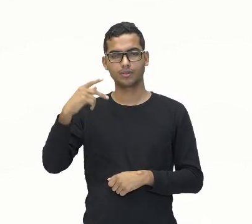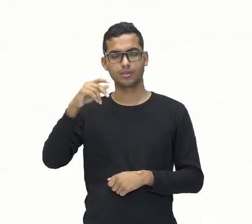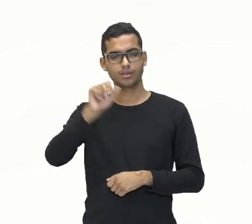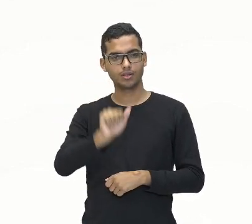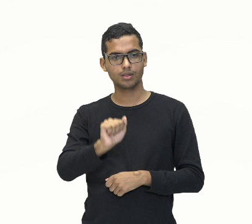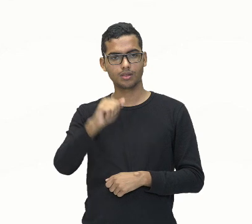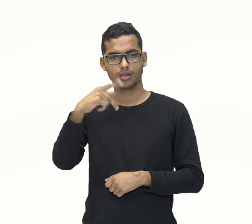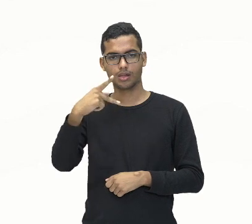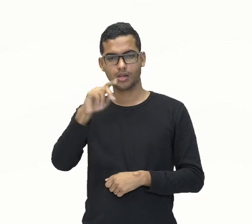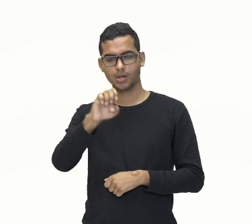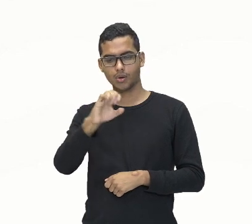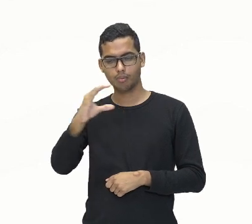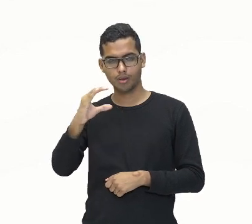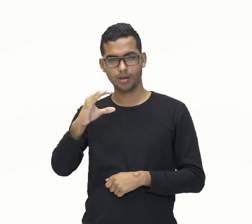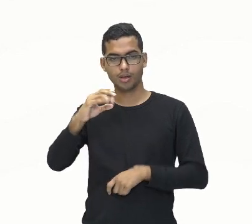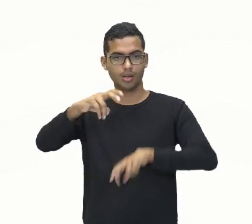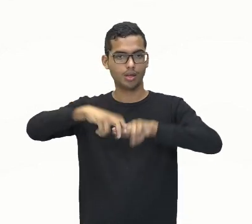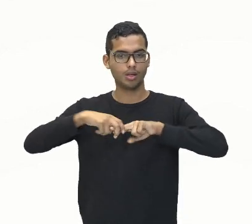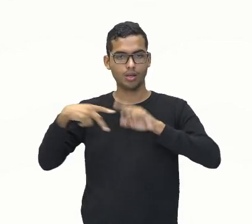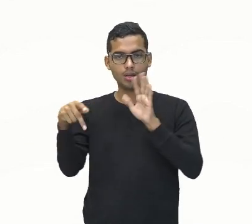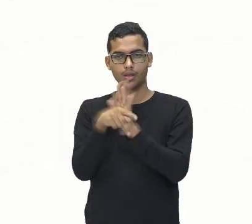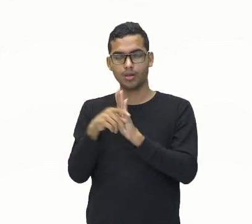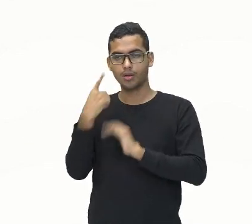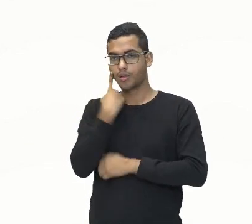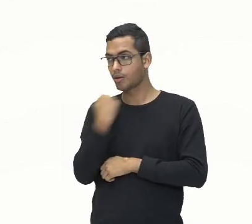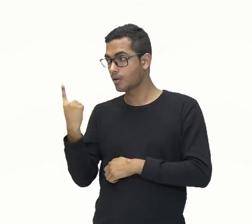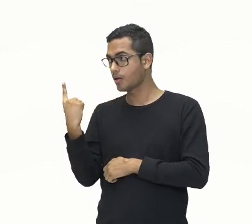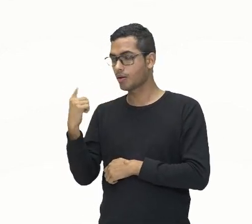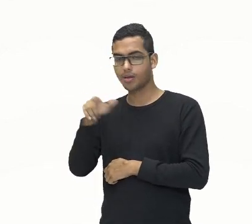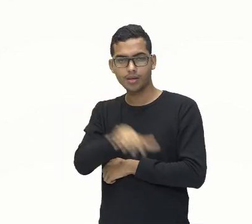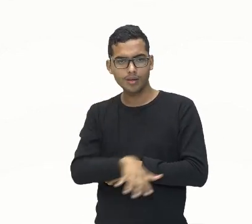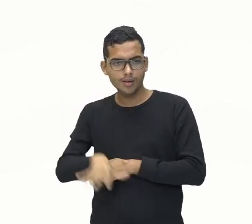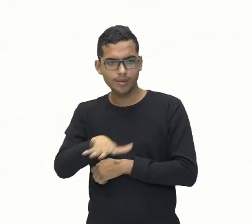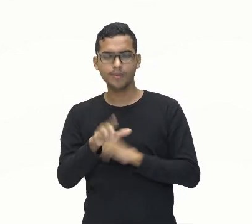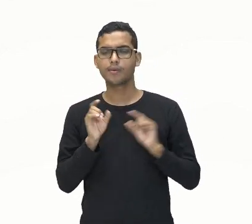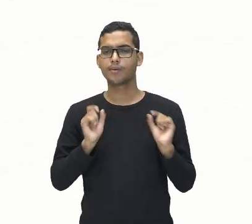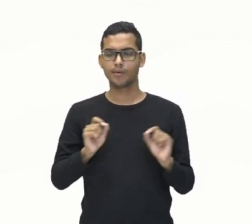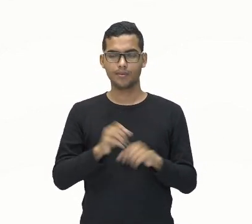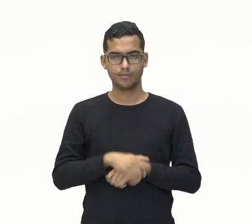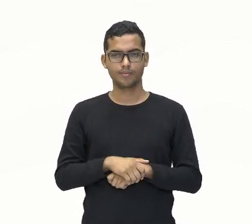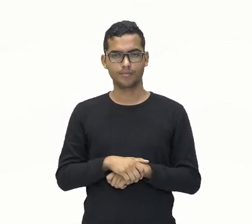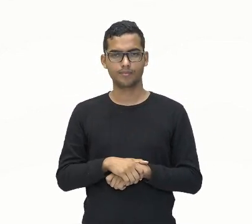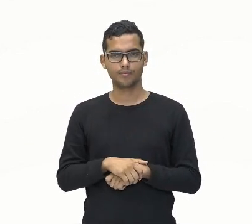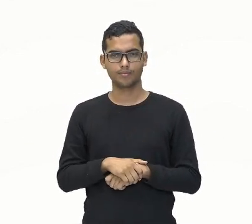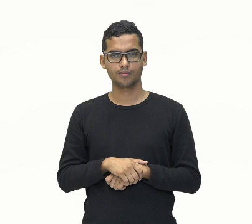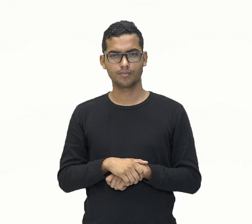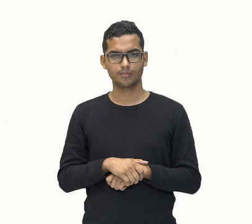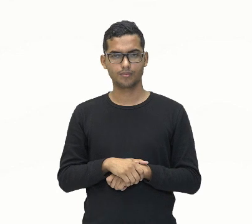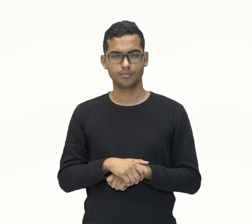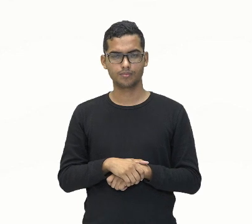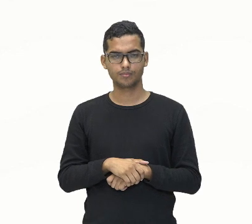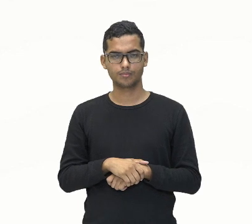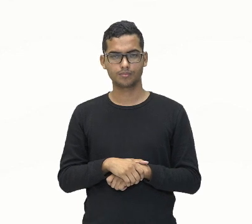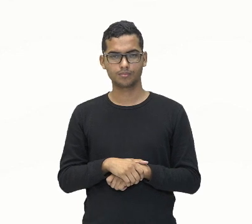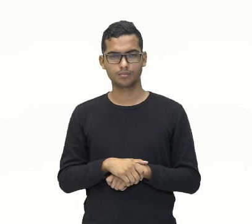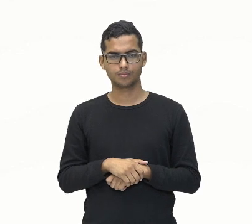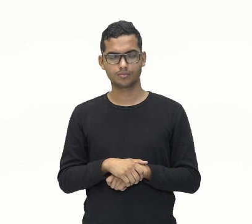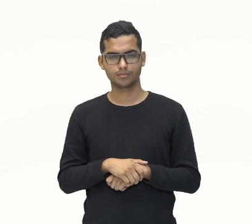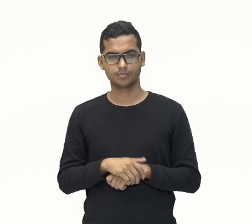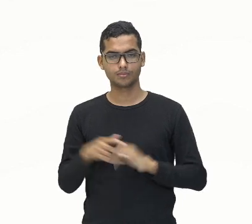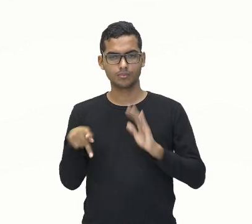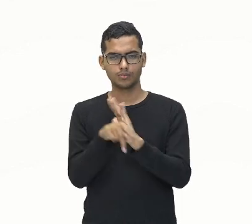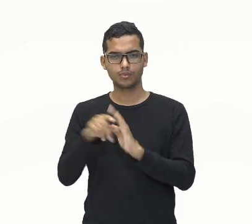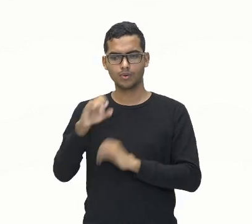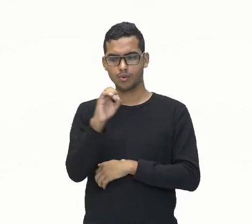que o Peru está aqui a oeste da nossa, nessa região aqui, está a oeste